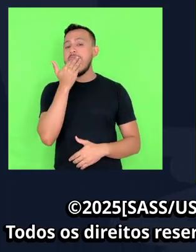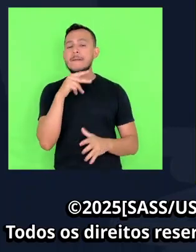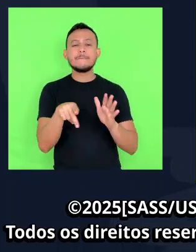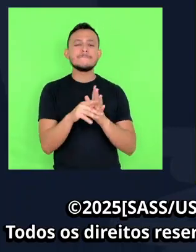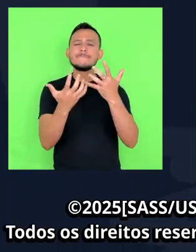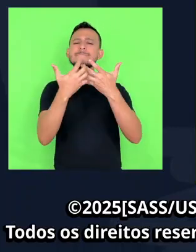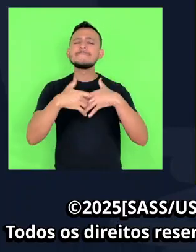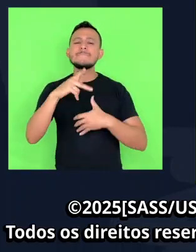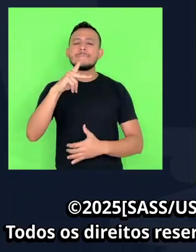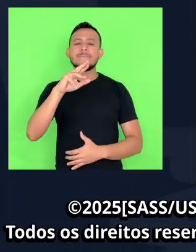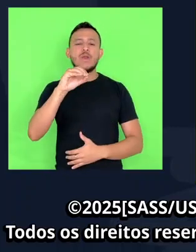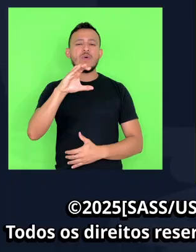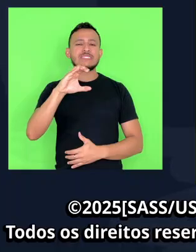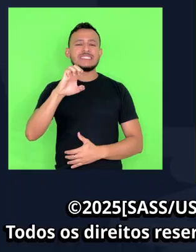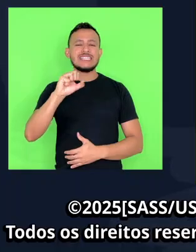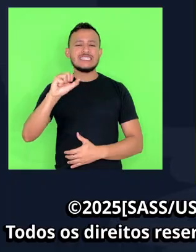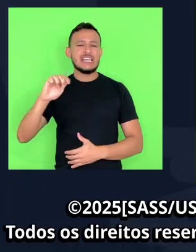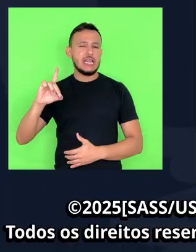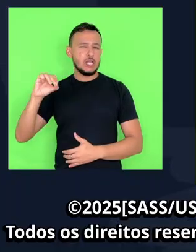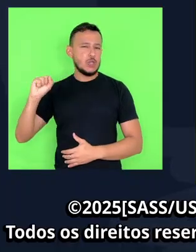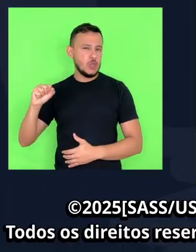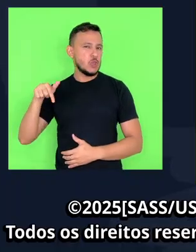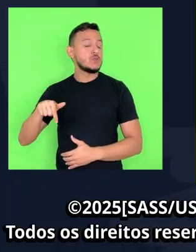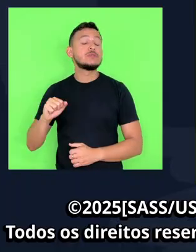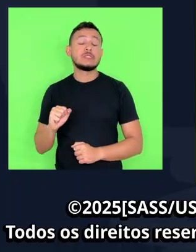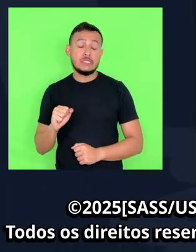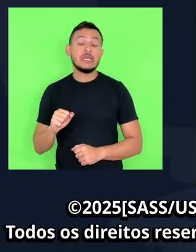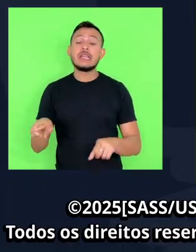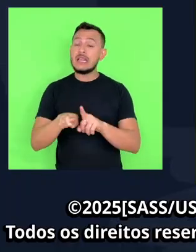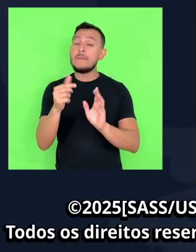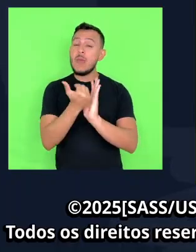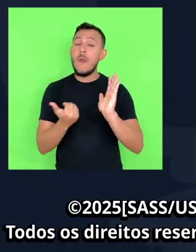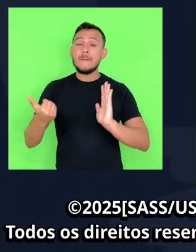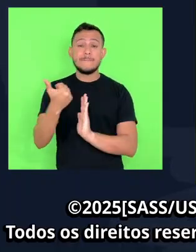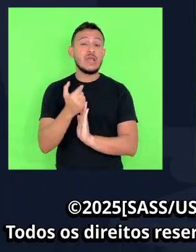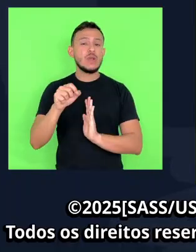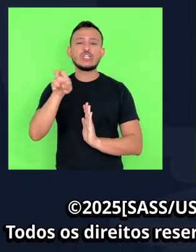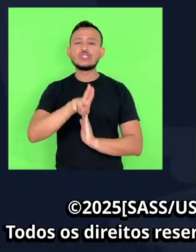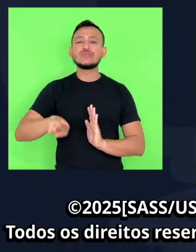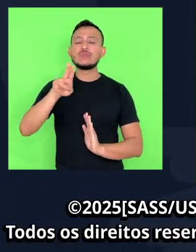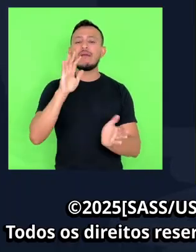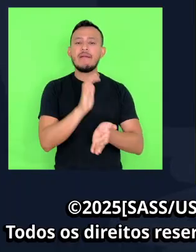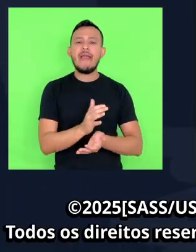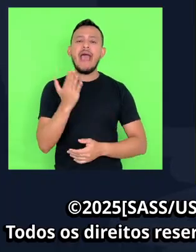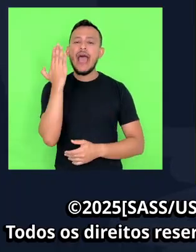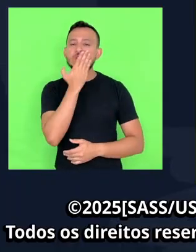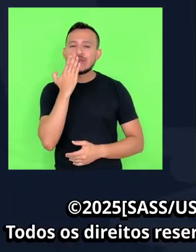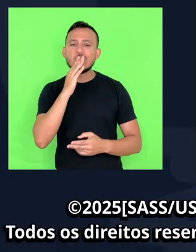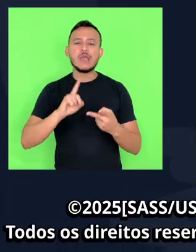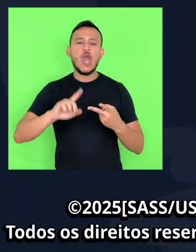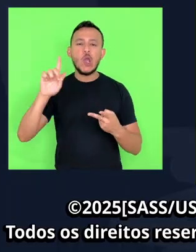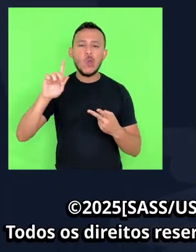alimentos processados e ultraprocessados, o aumento do consumo de açúcares, gordura